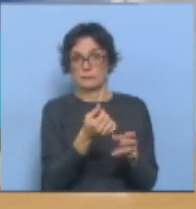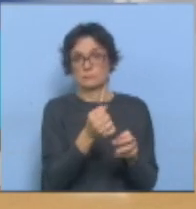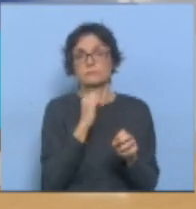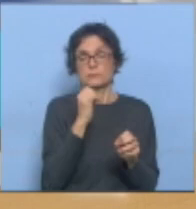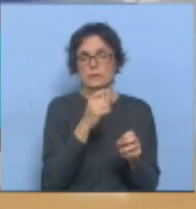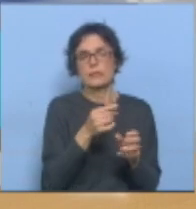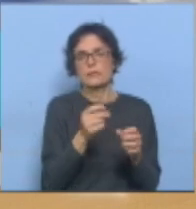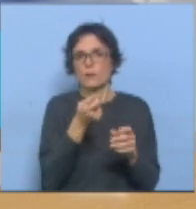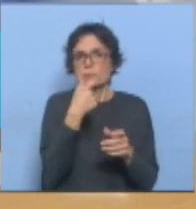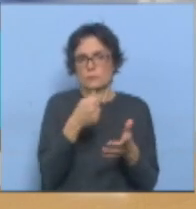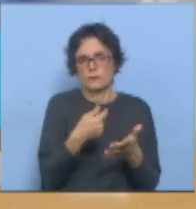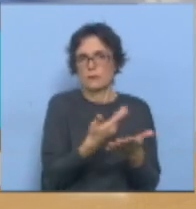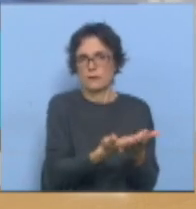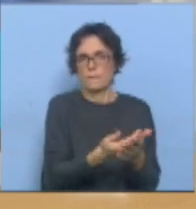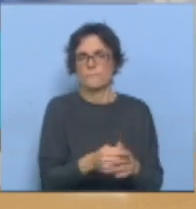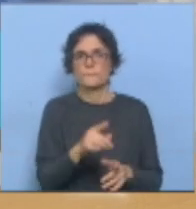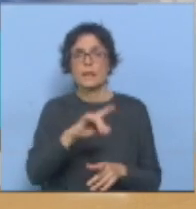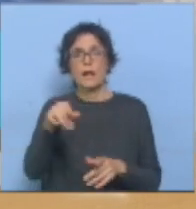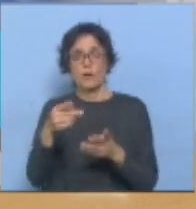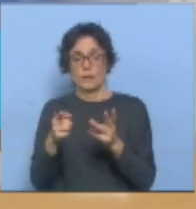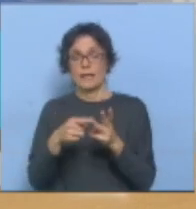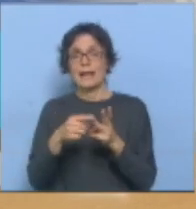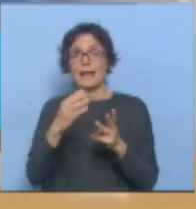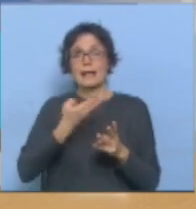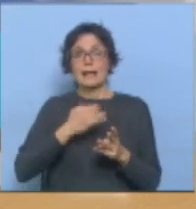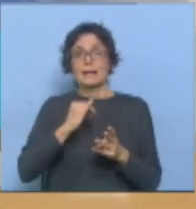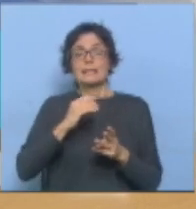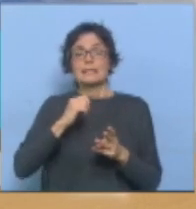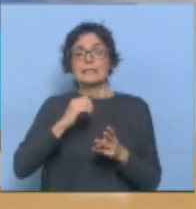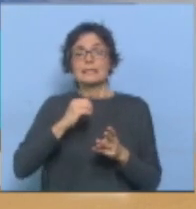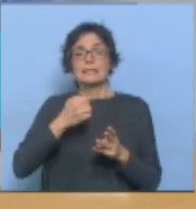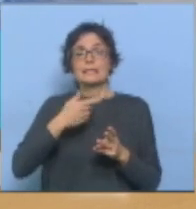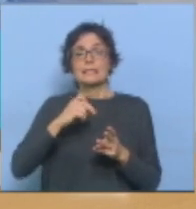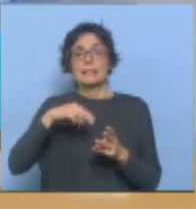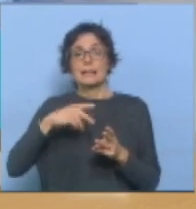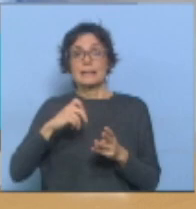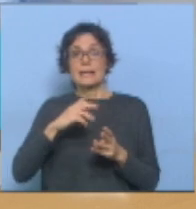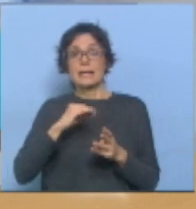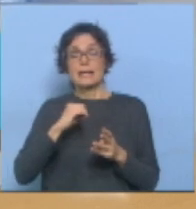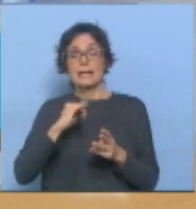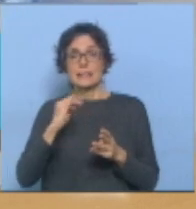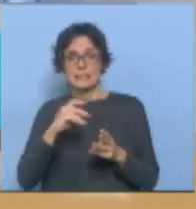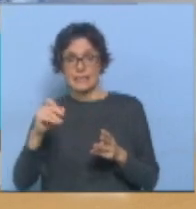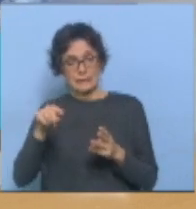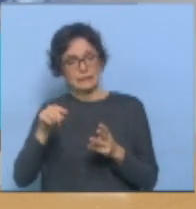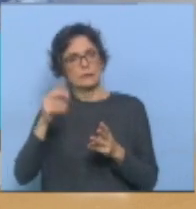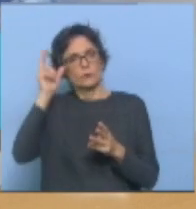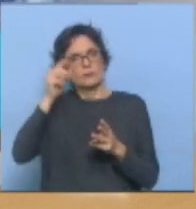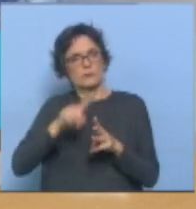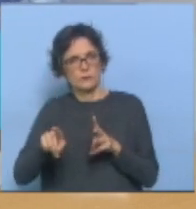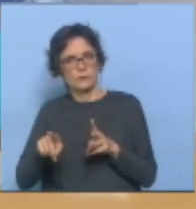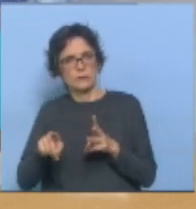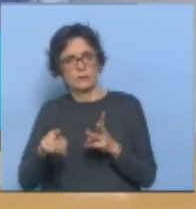conceito diferente, e eu disse há bocadinho que também era vedado ao médico a prática da distanásia. A distanásia é um